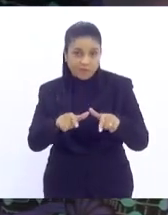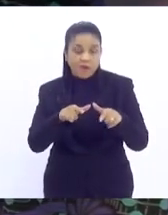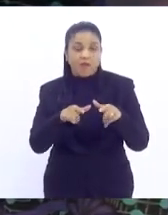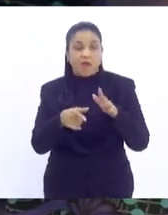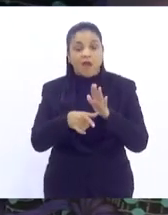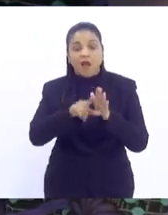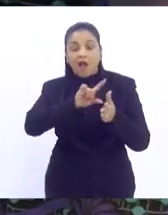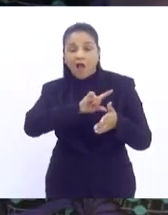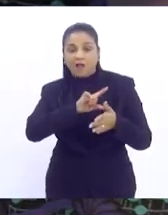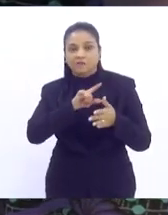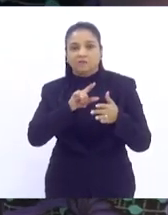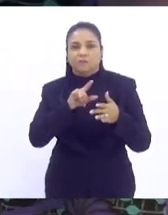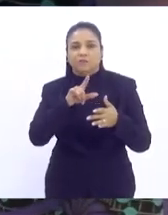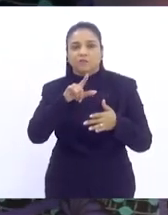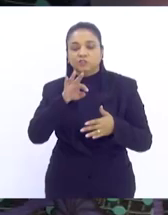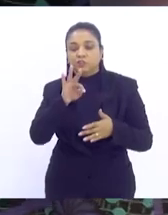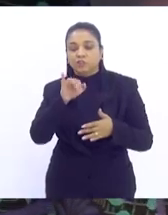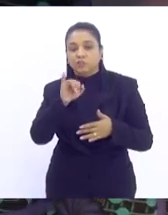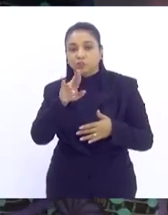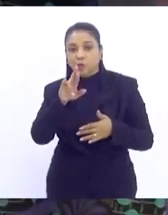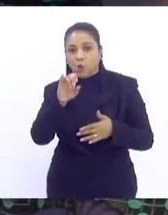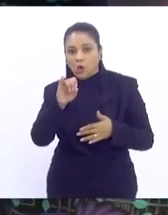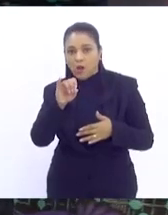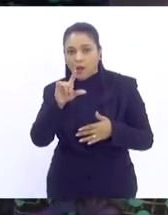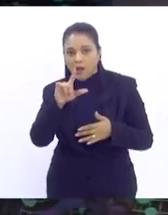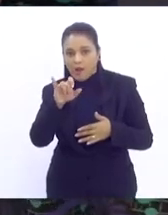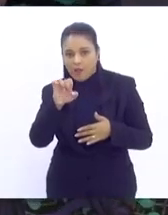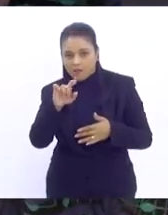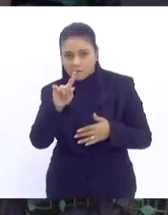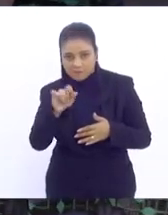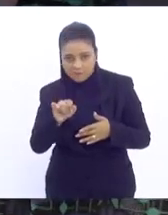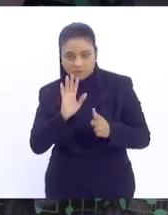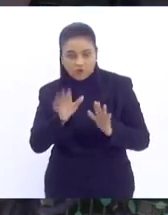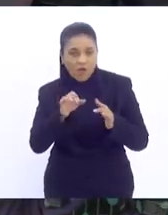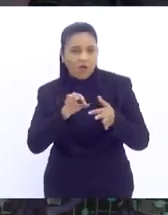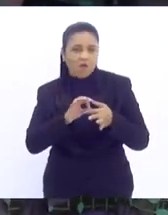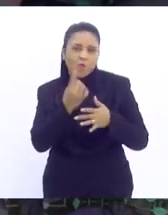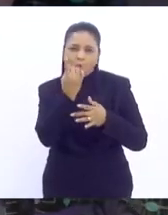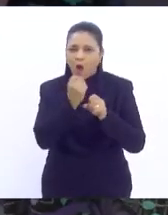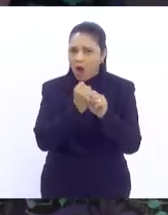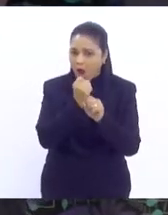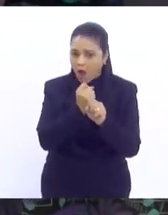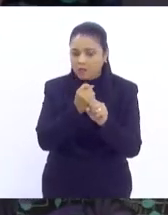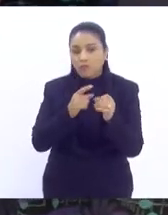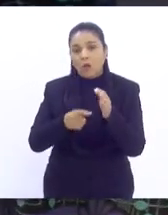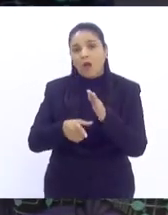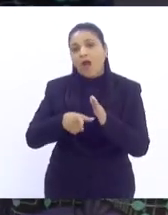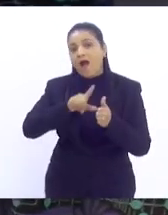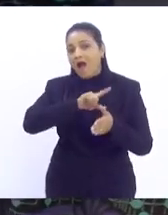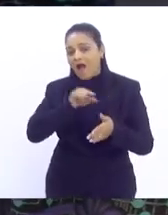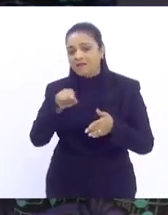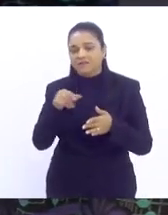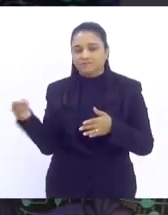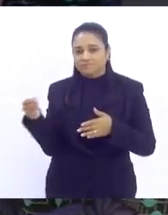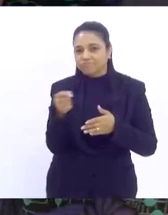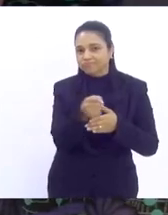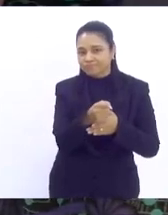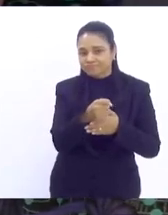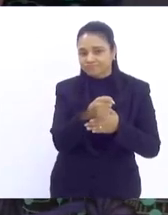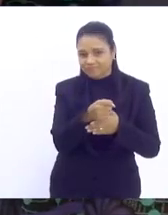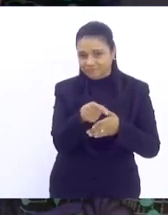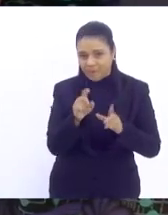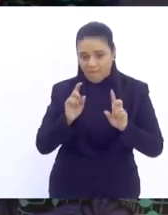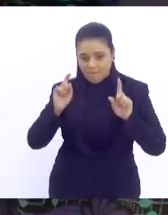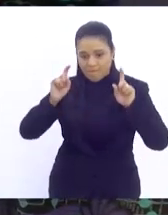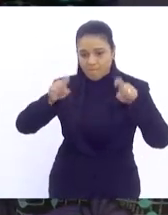ele tá a dois meses essas licenças tem mais de um ano e que para elas serem revistas tinha que haver uma documentação